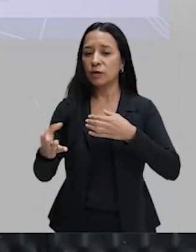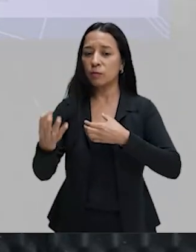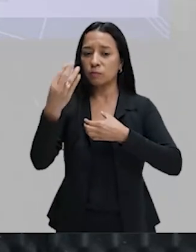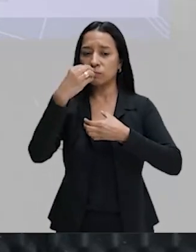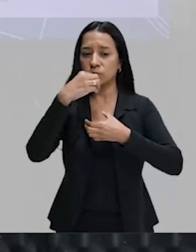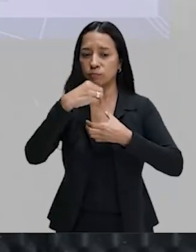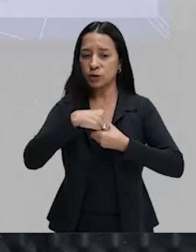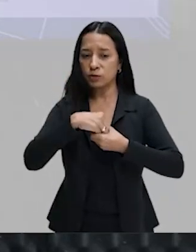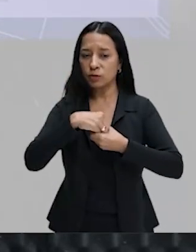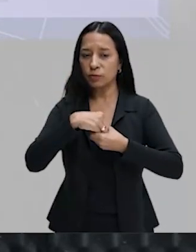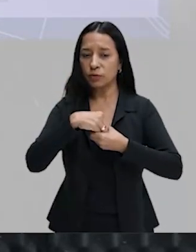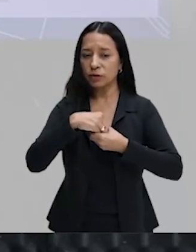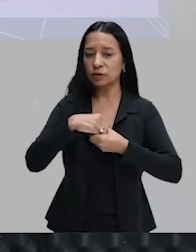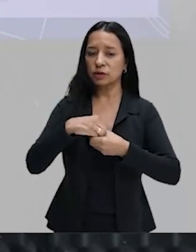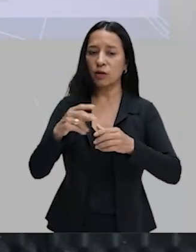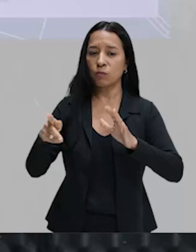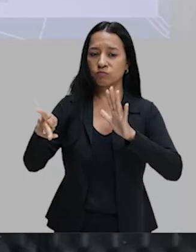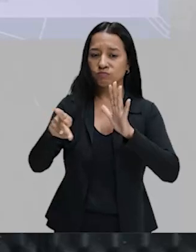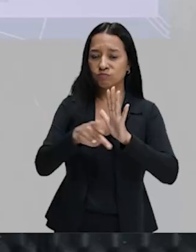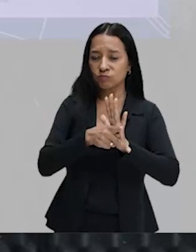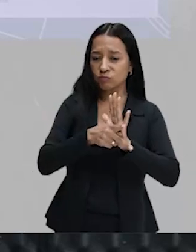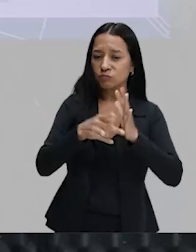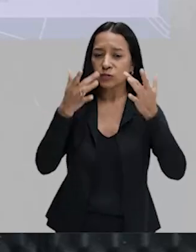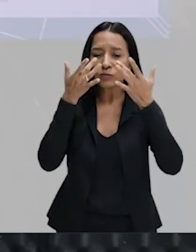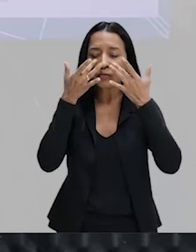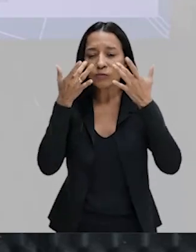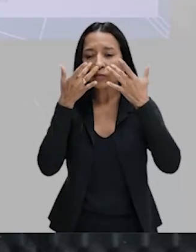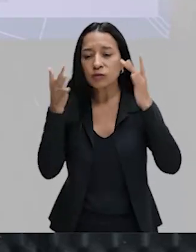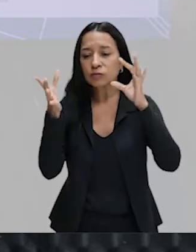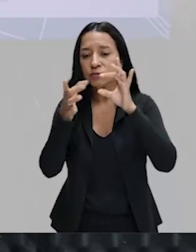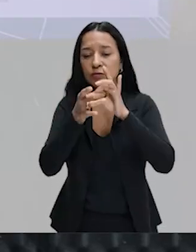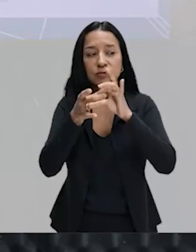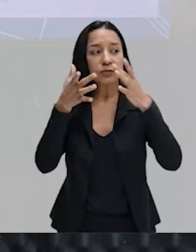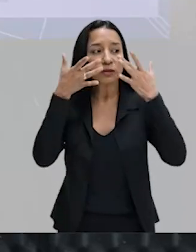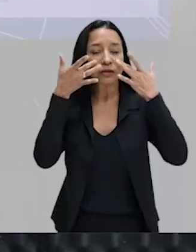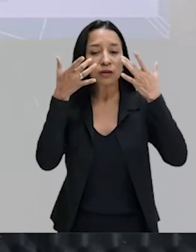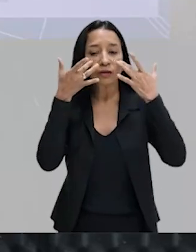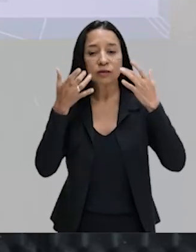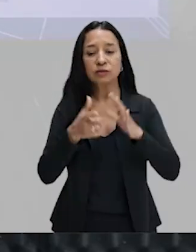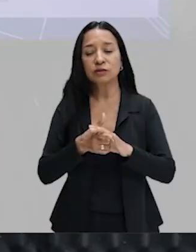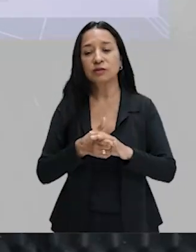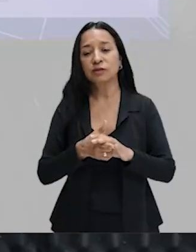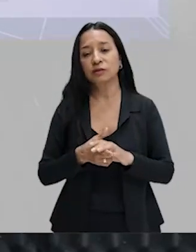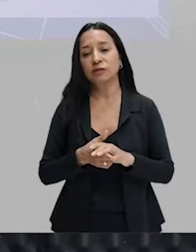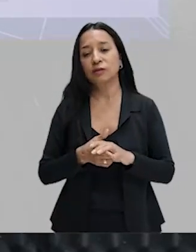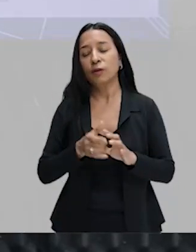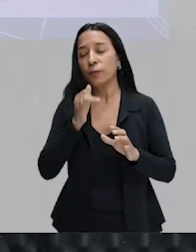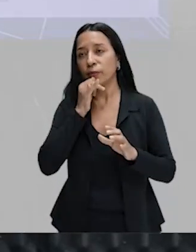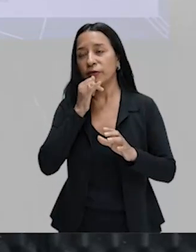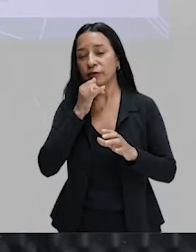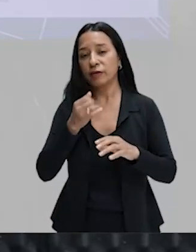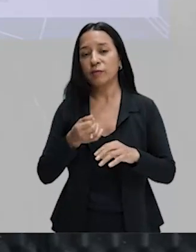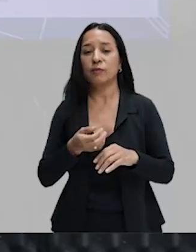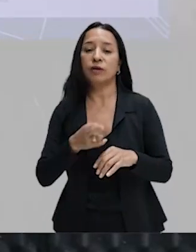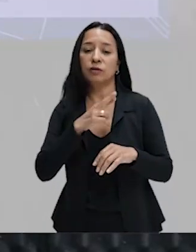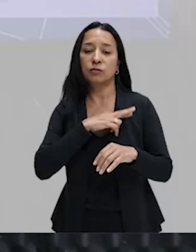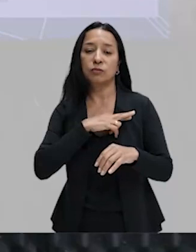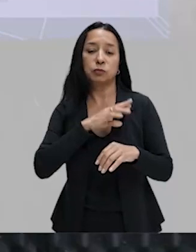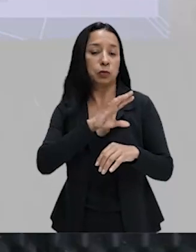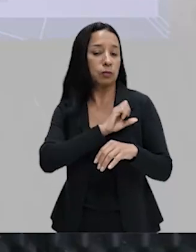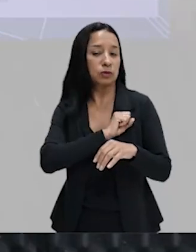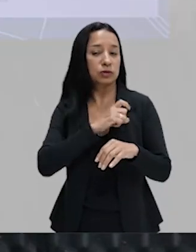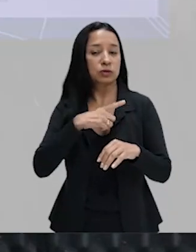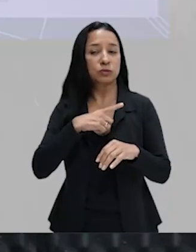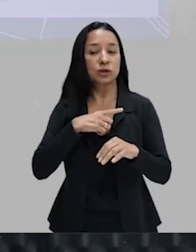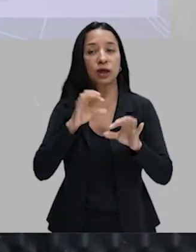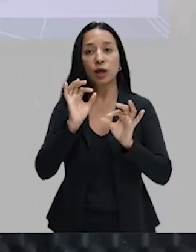do romantismo, nós tínhamos uma forma de fazer crítica à sociedade, como, por exemplo, o Castro Alves,